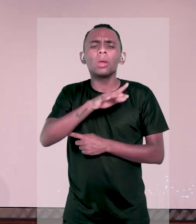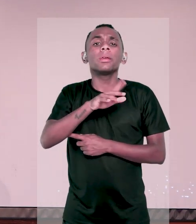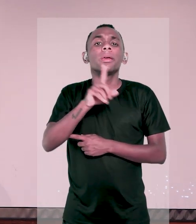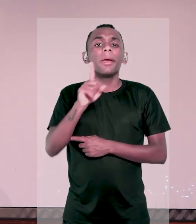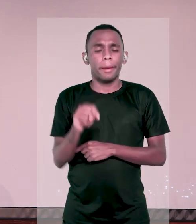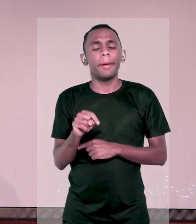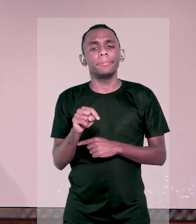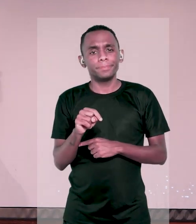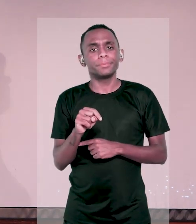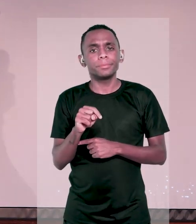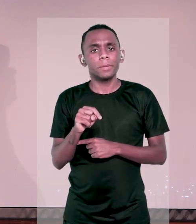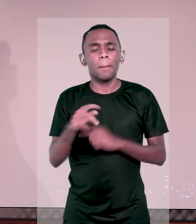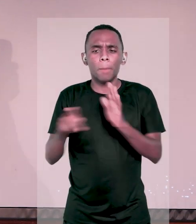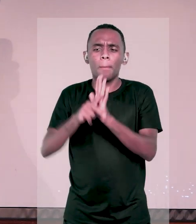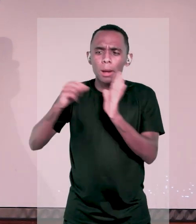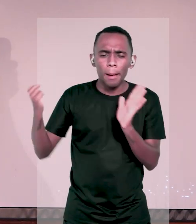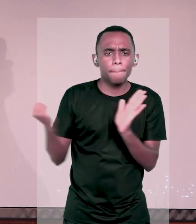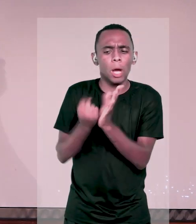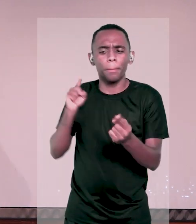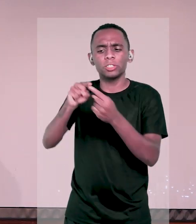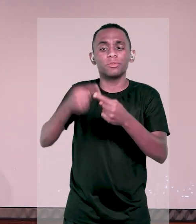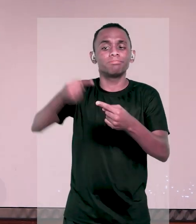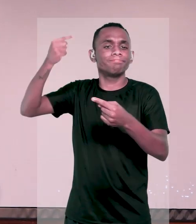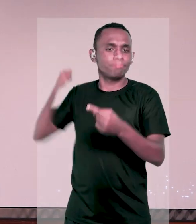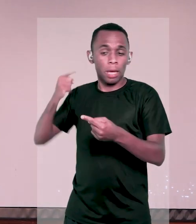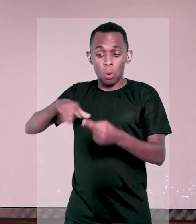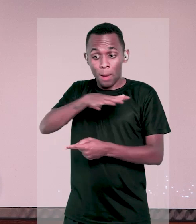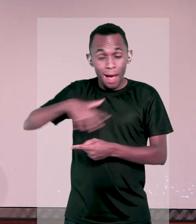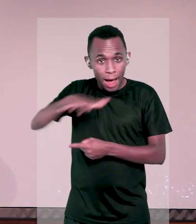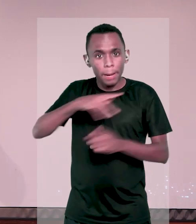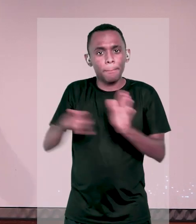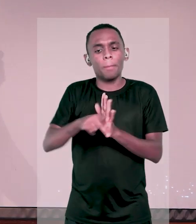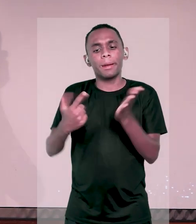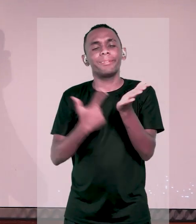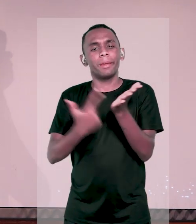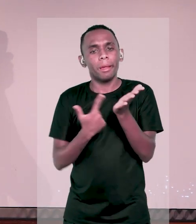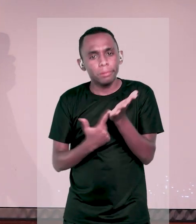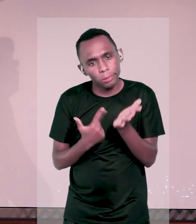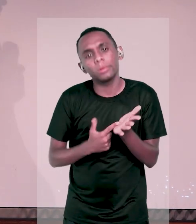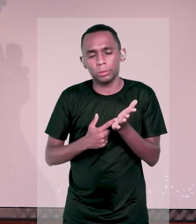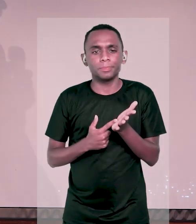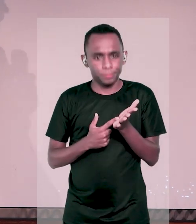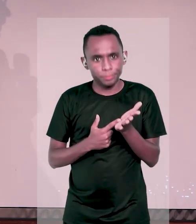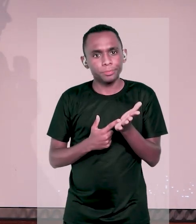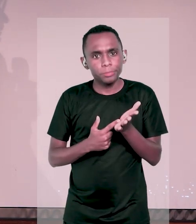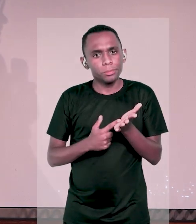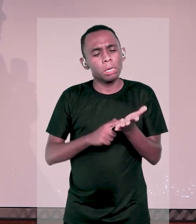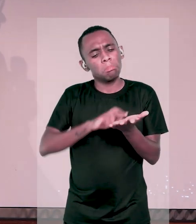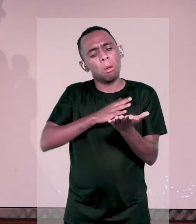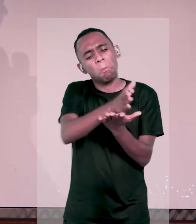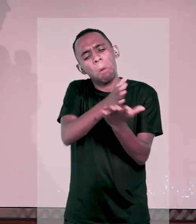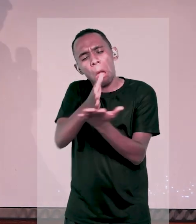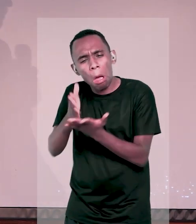Lucas? Ei, Lucas, muito obrigado. Espero que a gente consiga fazer desse espaço o que originalmente ele